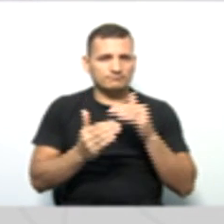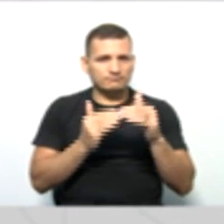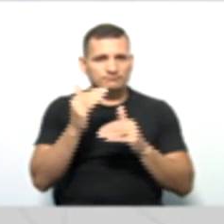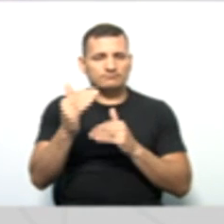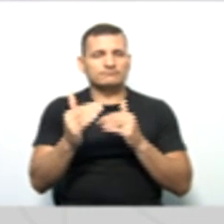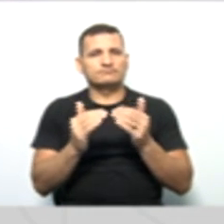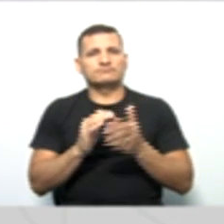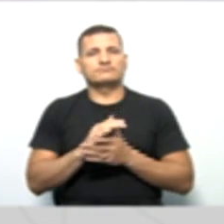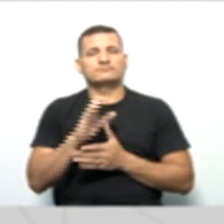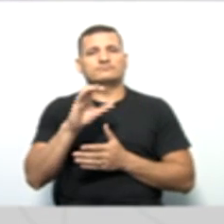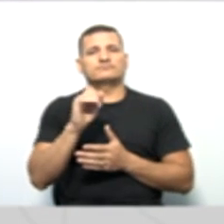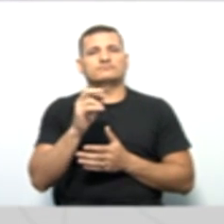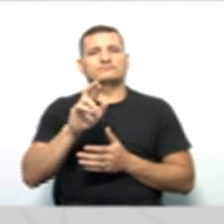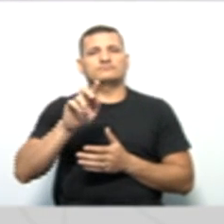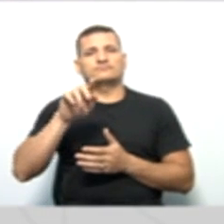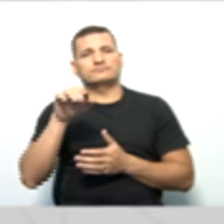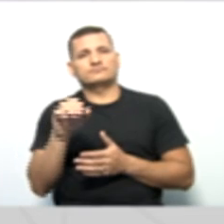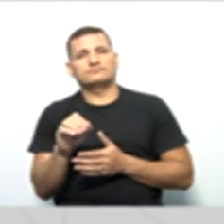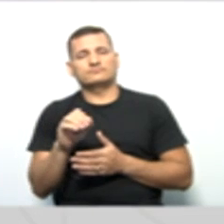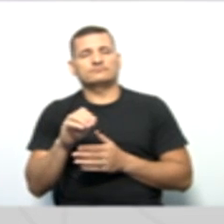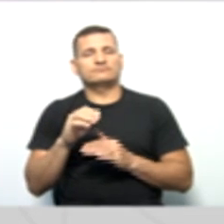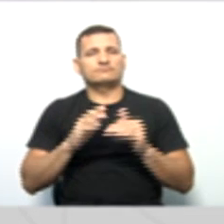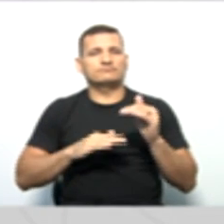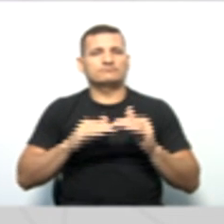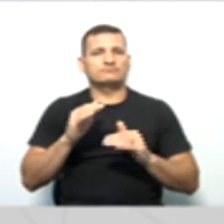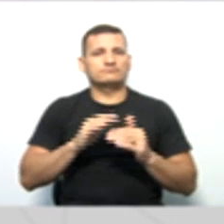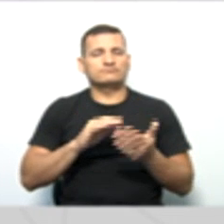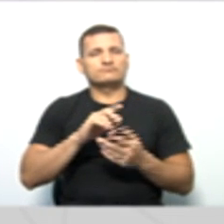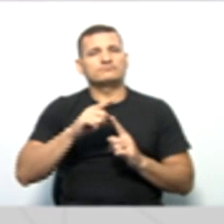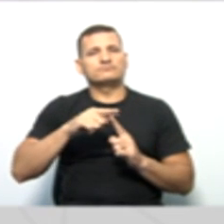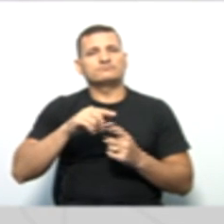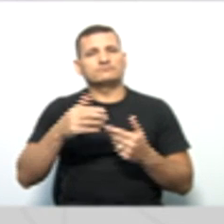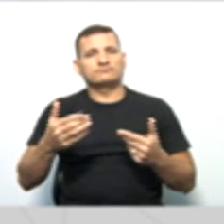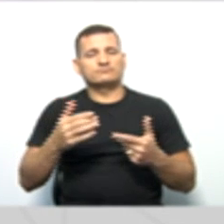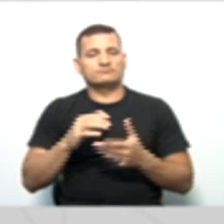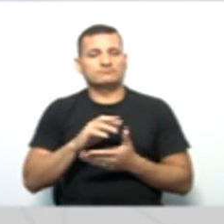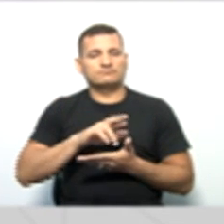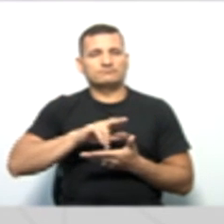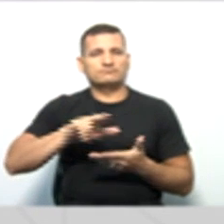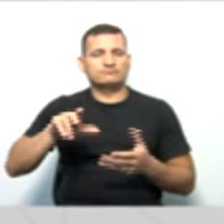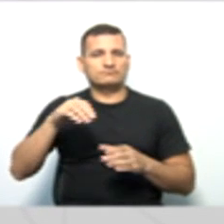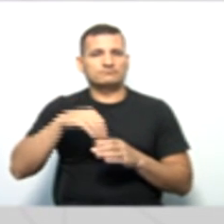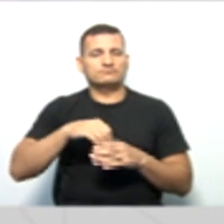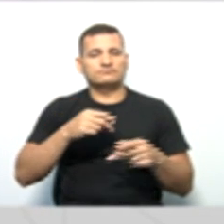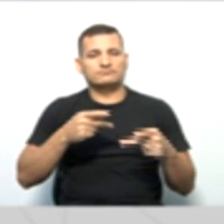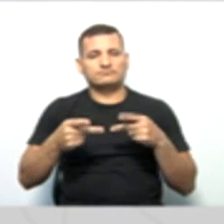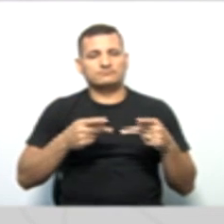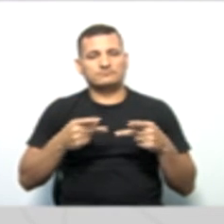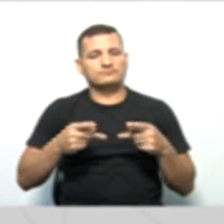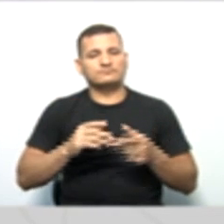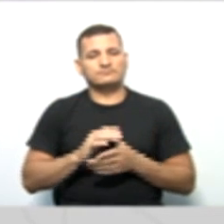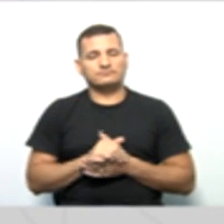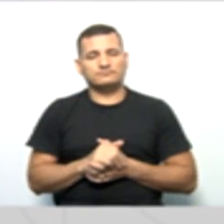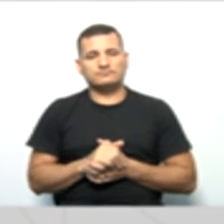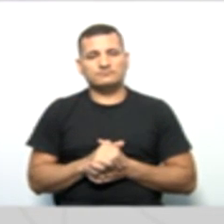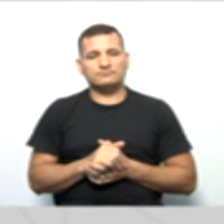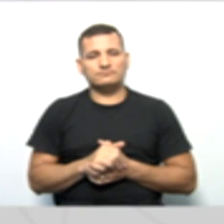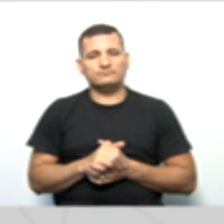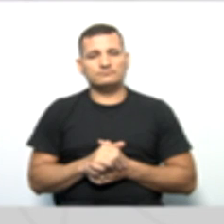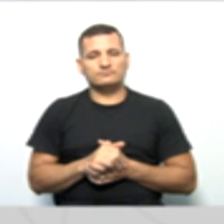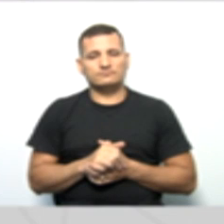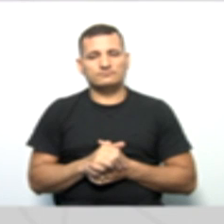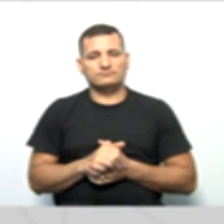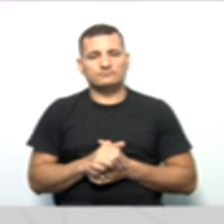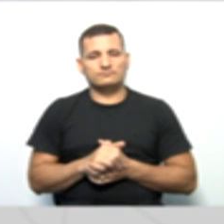vai. Tudo isso dentro do meu projeto. Tá bom? E aí, por último, gente, a gente vai falar aqui